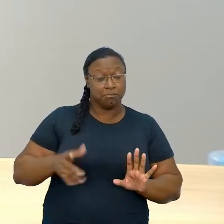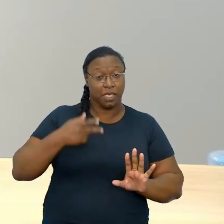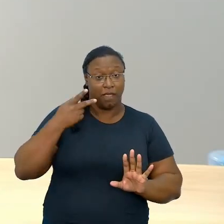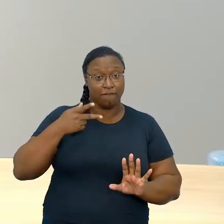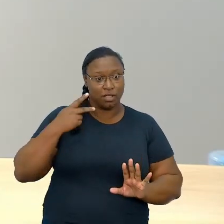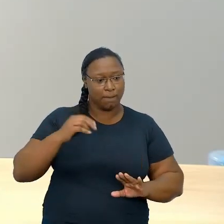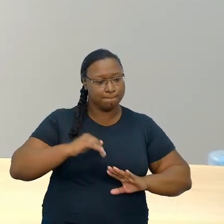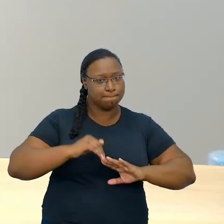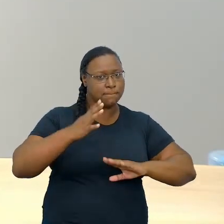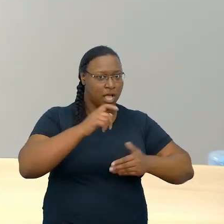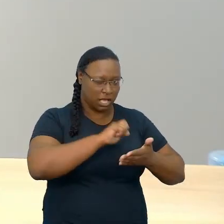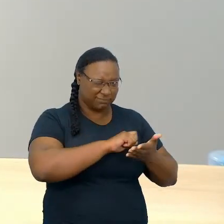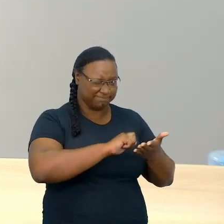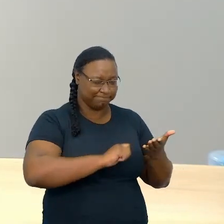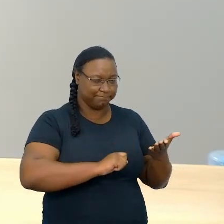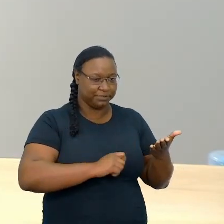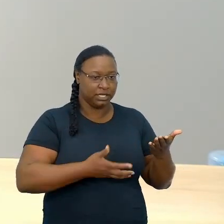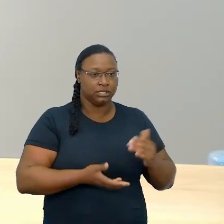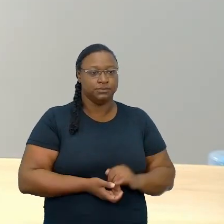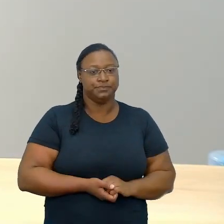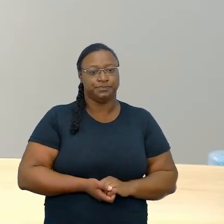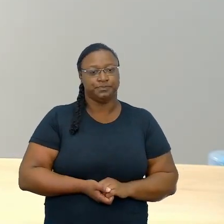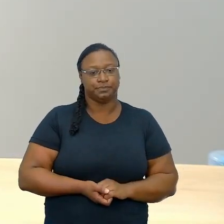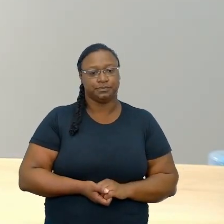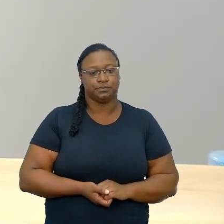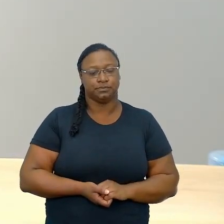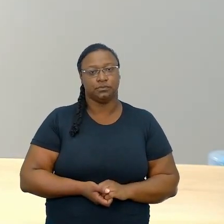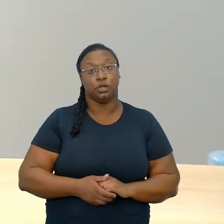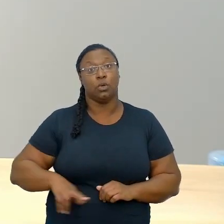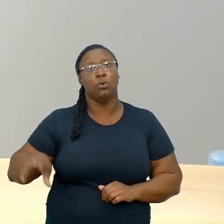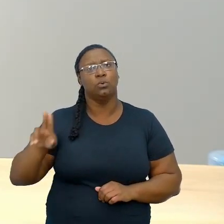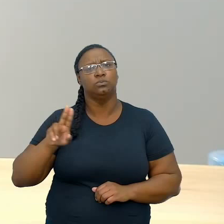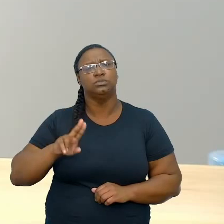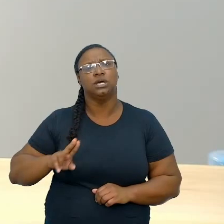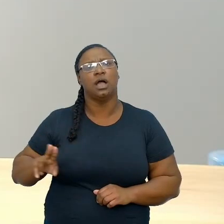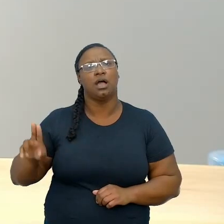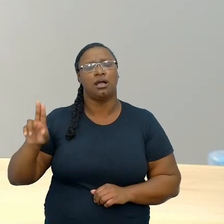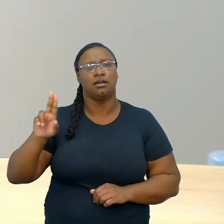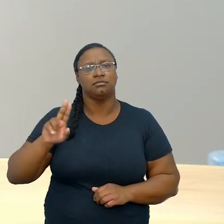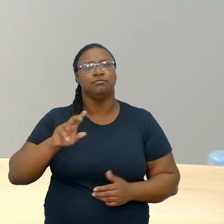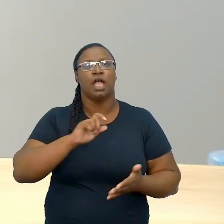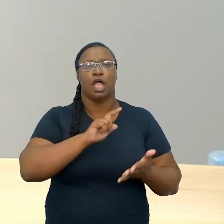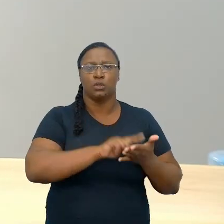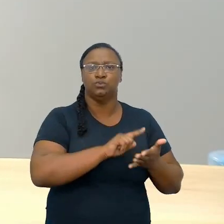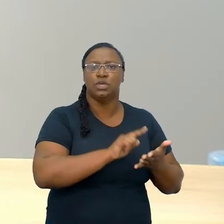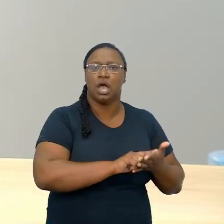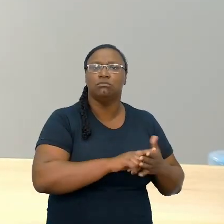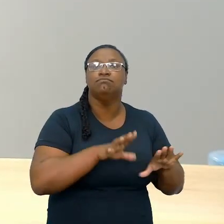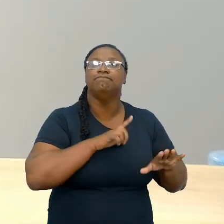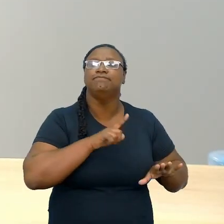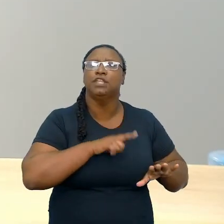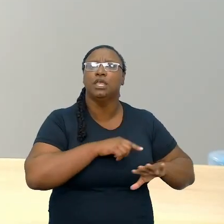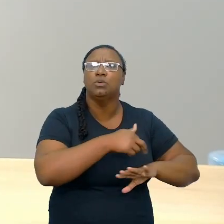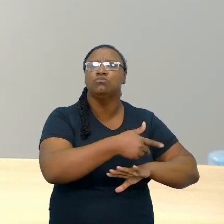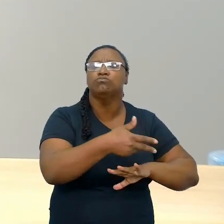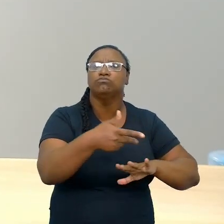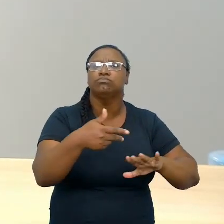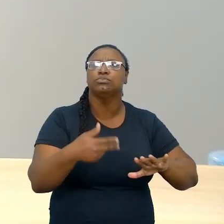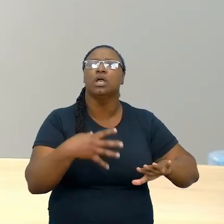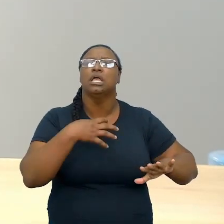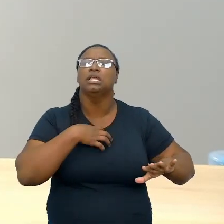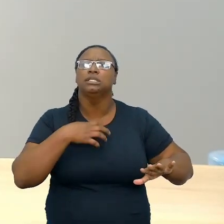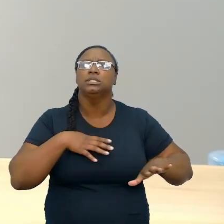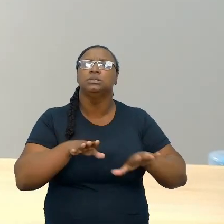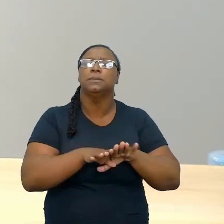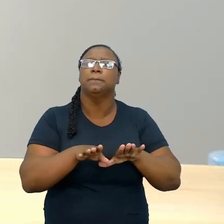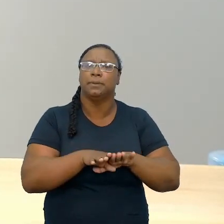sobre ele. Quando a gente falou, né, da utilização do diário de bordo, existem outros mecanismos, né? Se for possível,